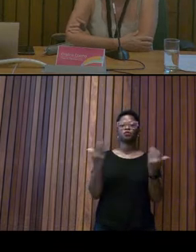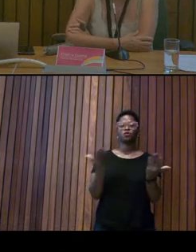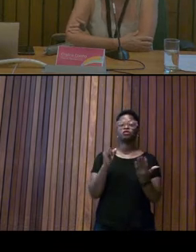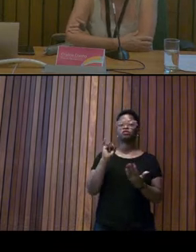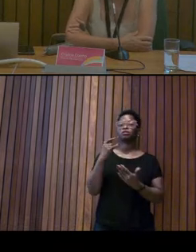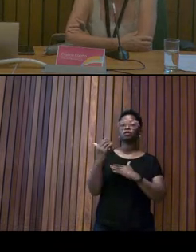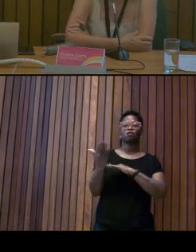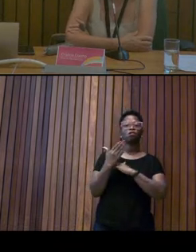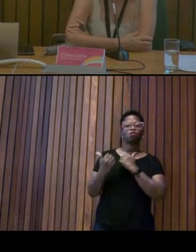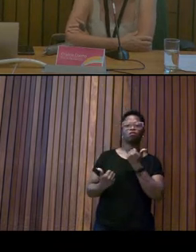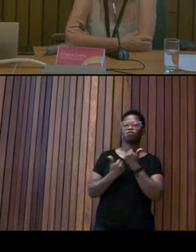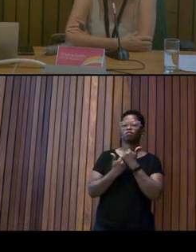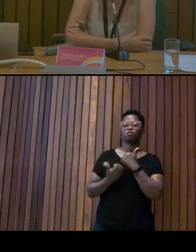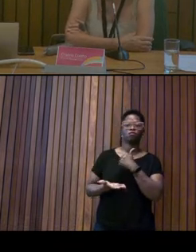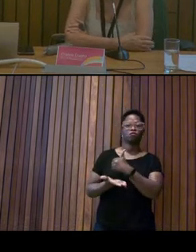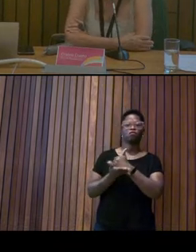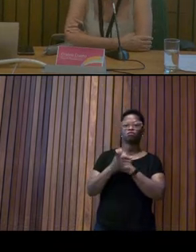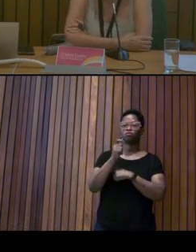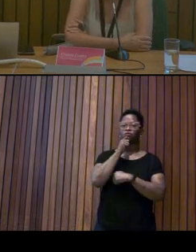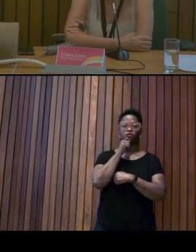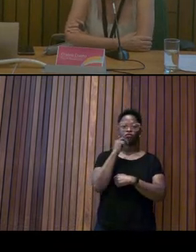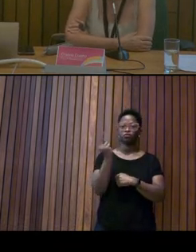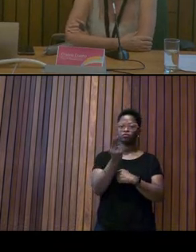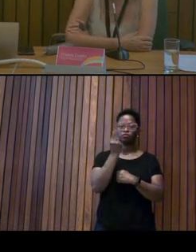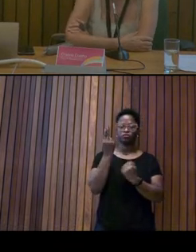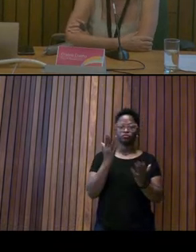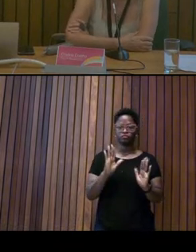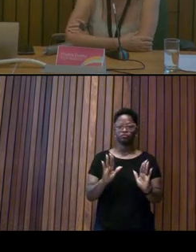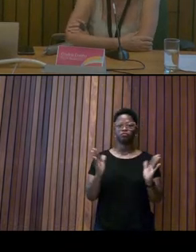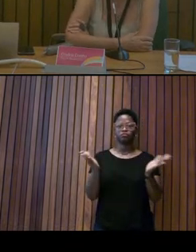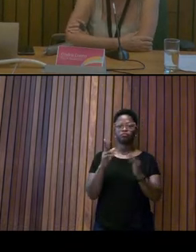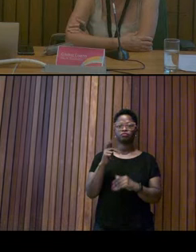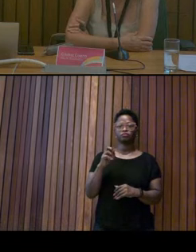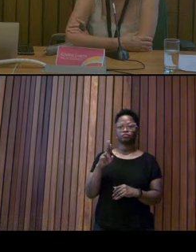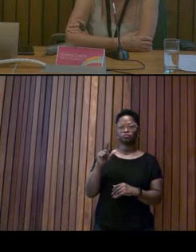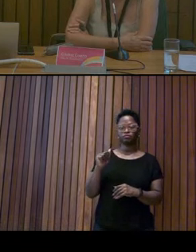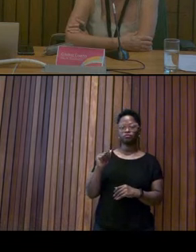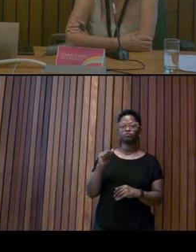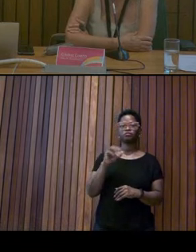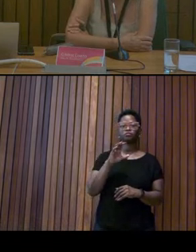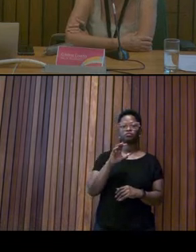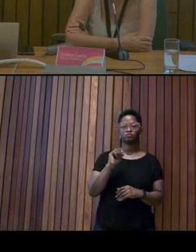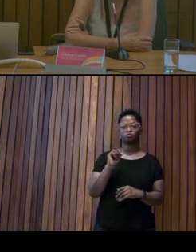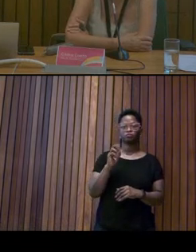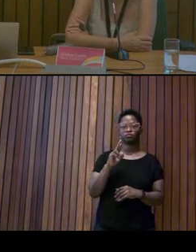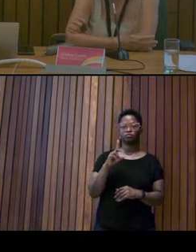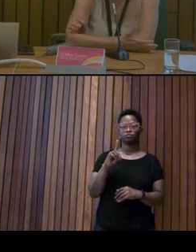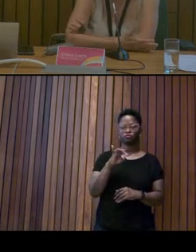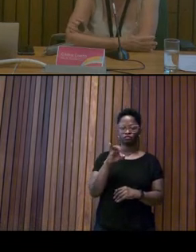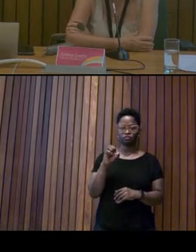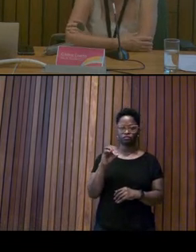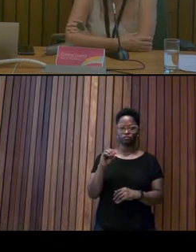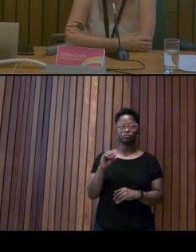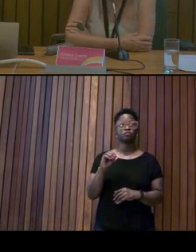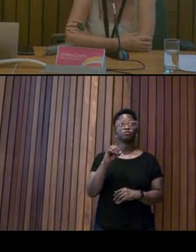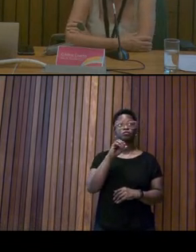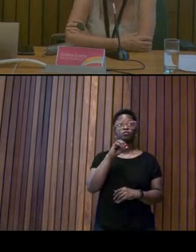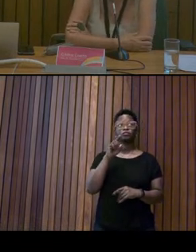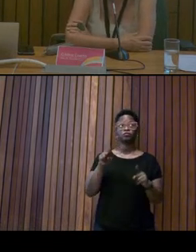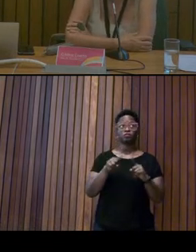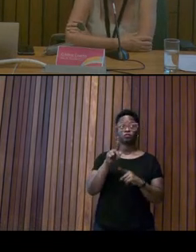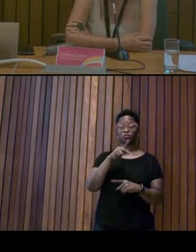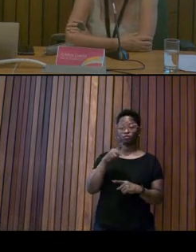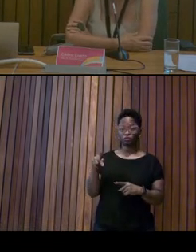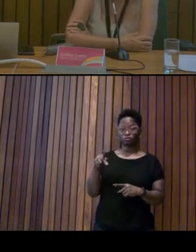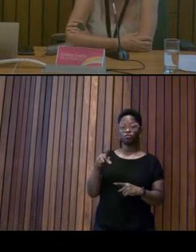esse grande apoio não teria sido possível. Priscila Cardoso, que foi colaboradora, o Lídio, professor